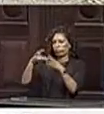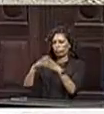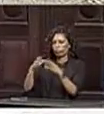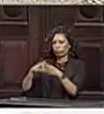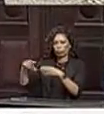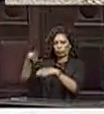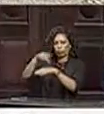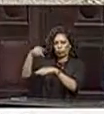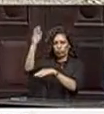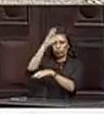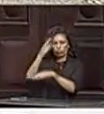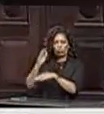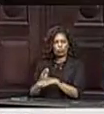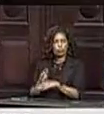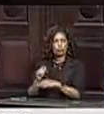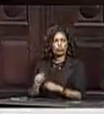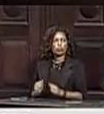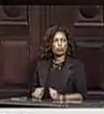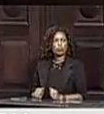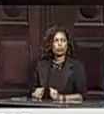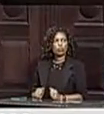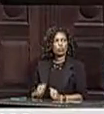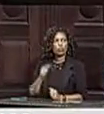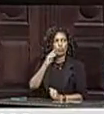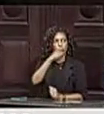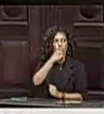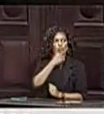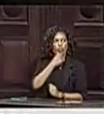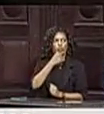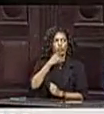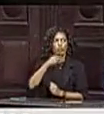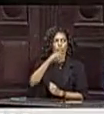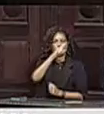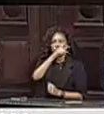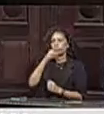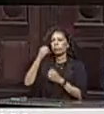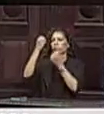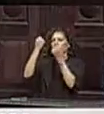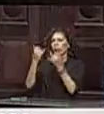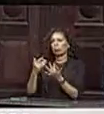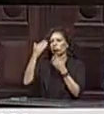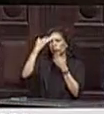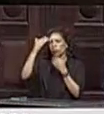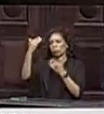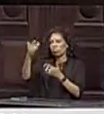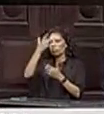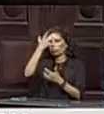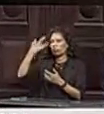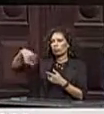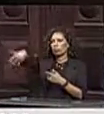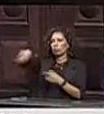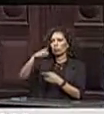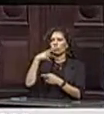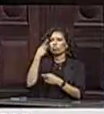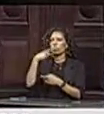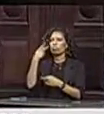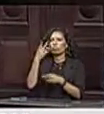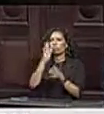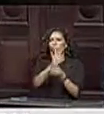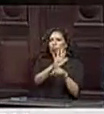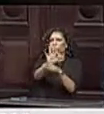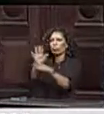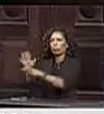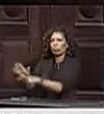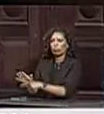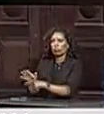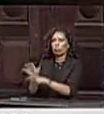a seu favor. Obrigado, deputado Geraldo Moreira. Vossa Excelência conviveu também intimamente. Para concluir, por favor, deputado. Com o deputado CAO em várias